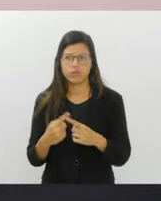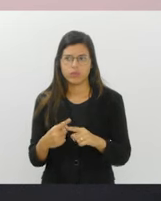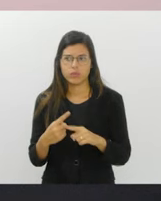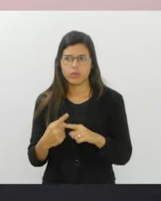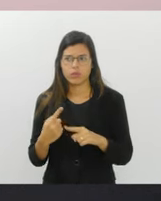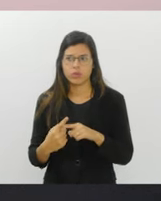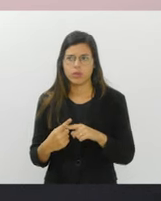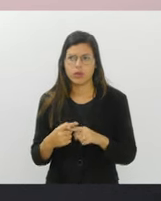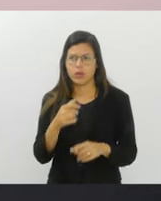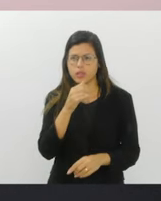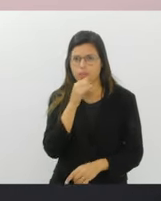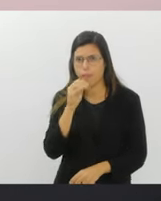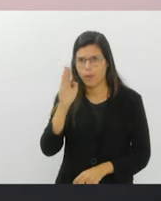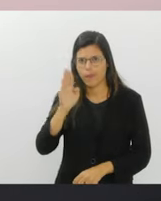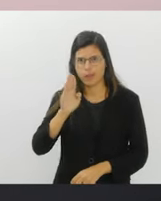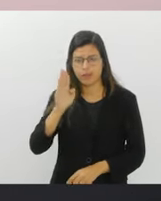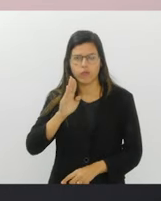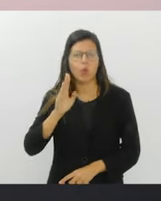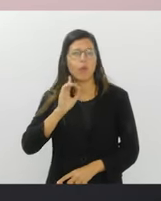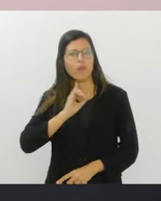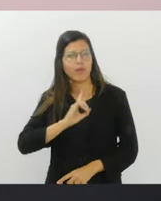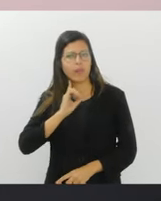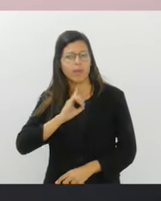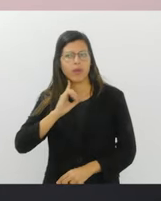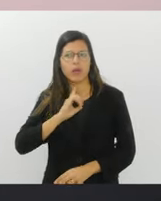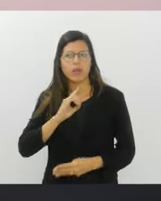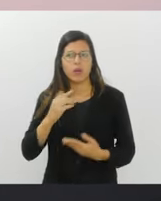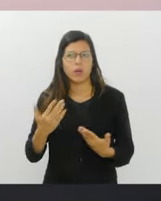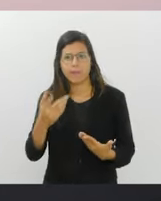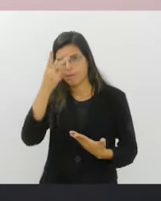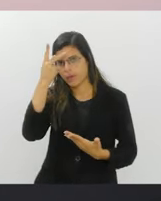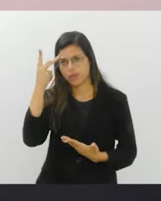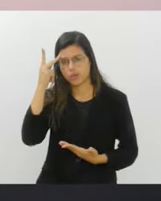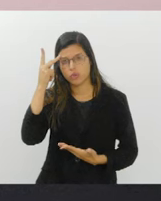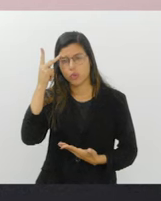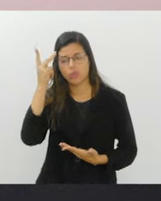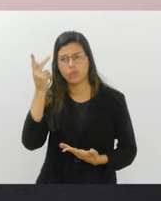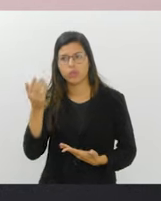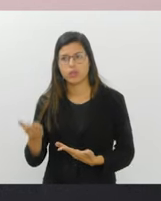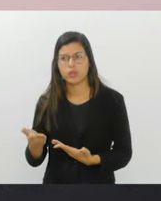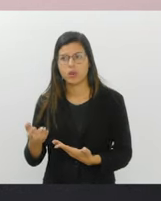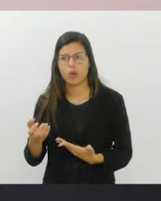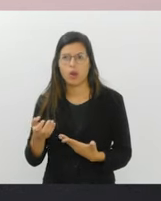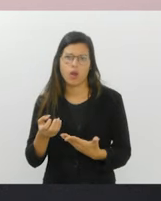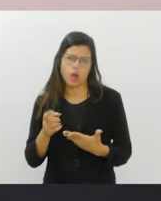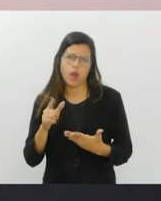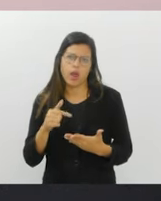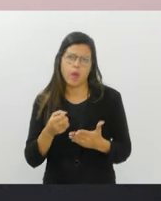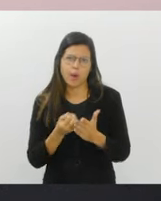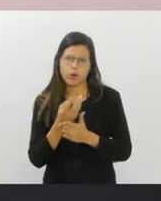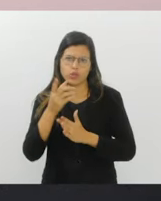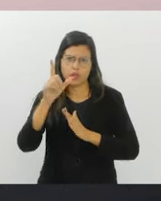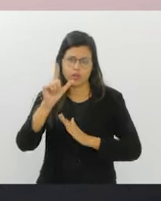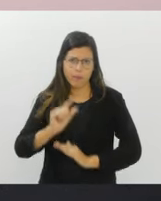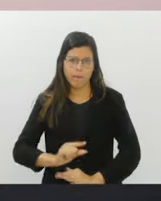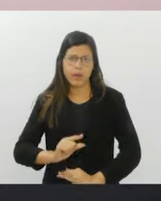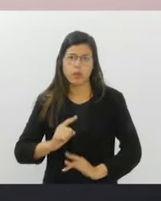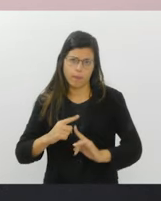quero ir a Botafogo, quero ir ao Flamengo, quero... E pessoas, um número muito menor de pessoas, demandam